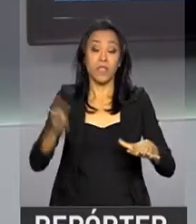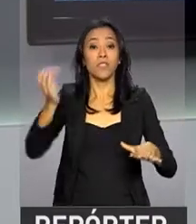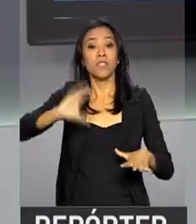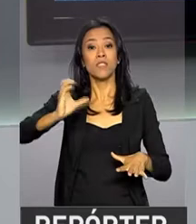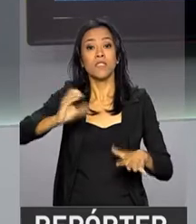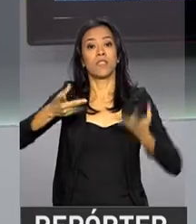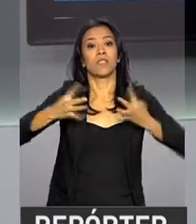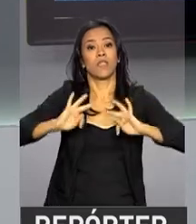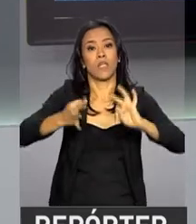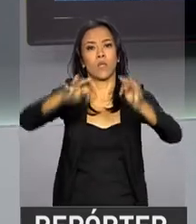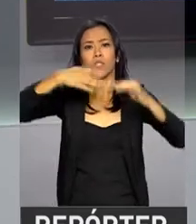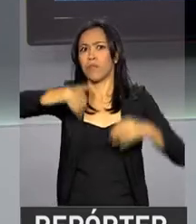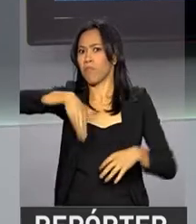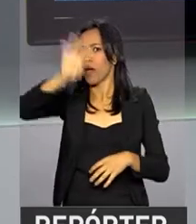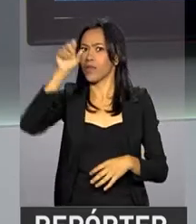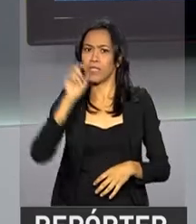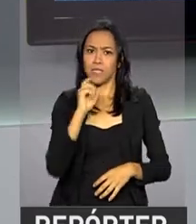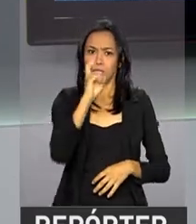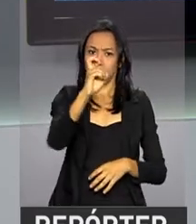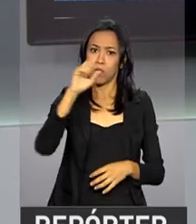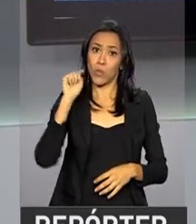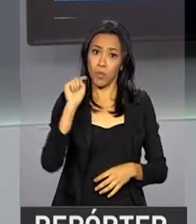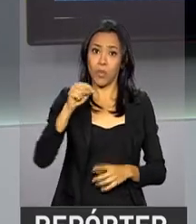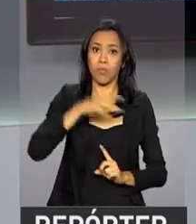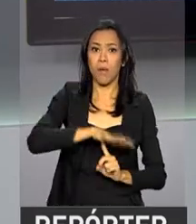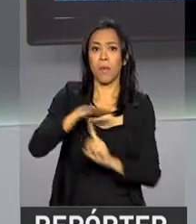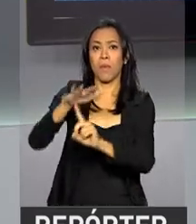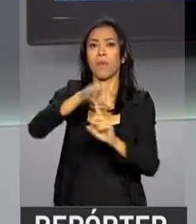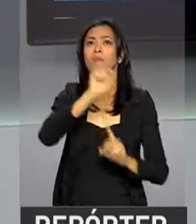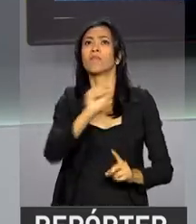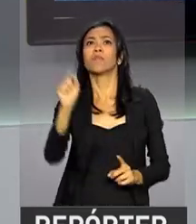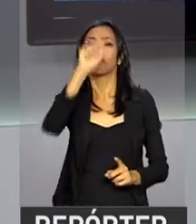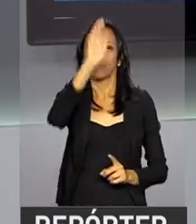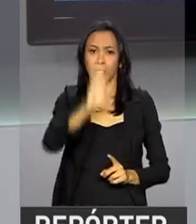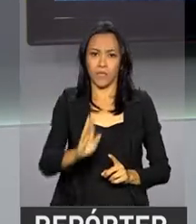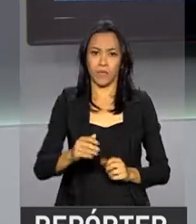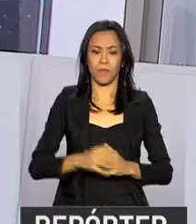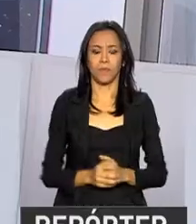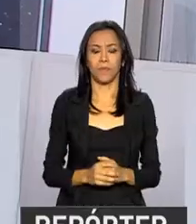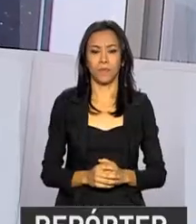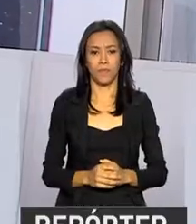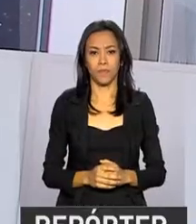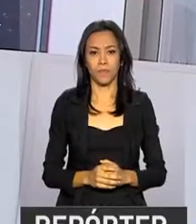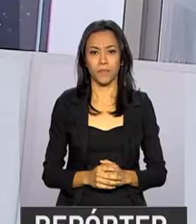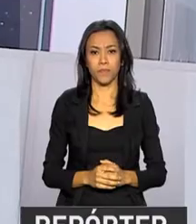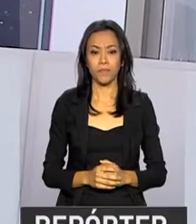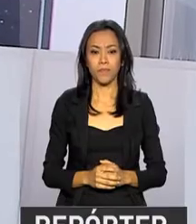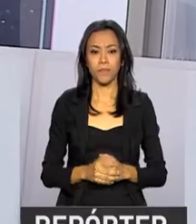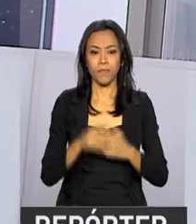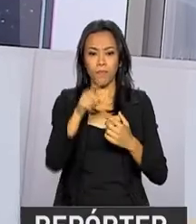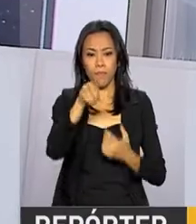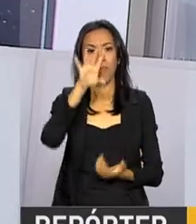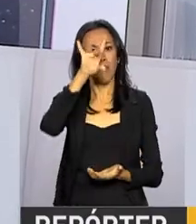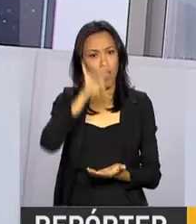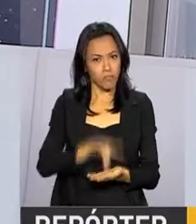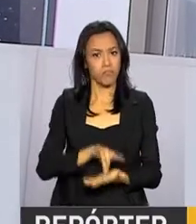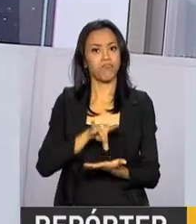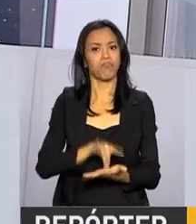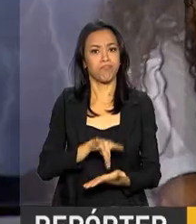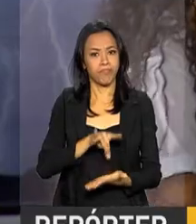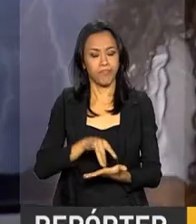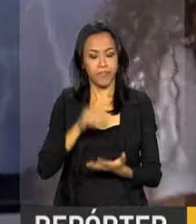programação tem mais de 5 mil atividades em cidades de todo o país a realidade virtual